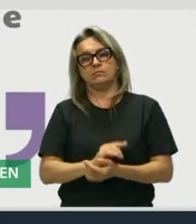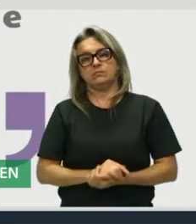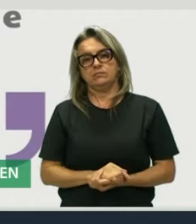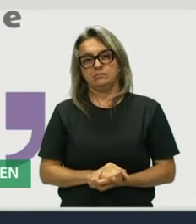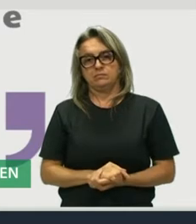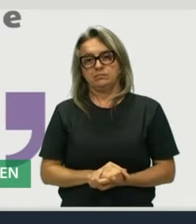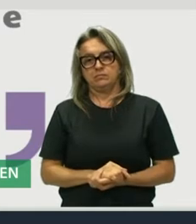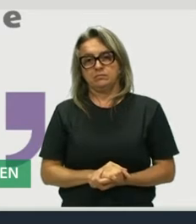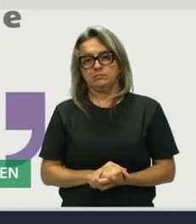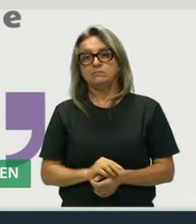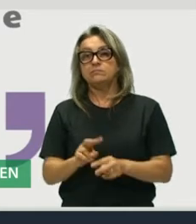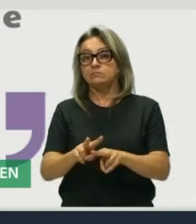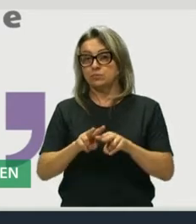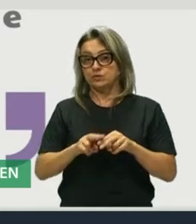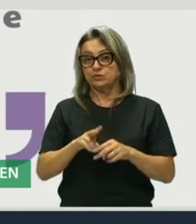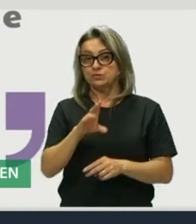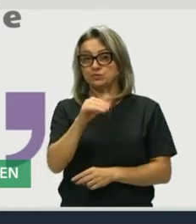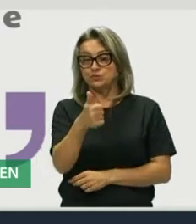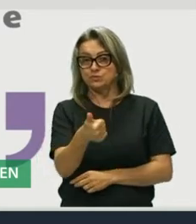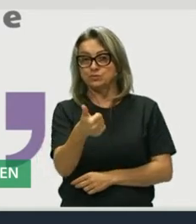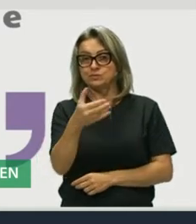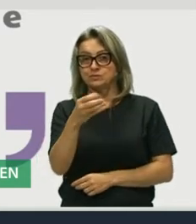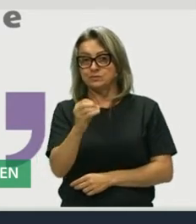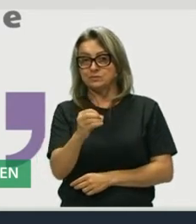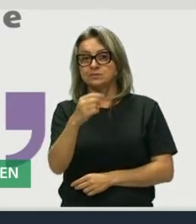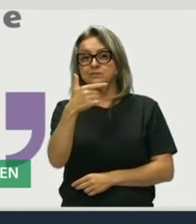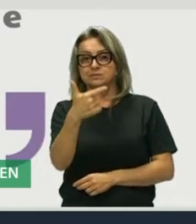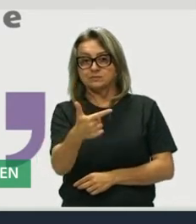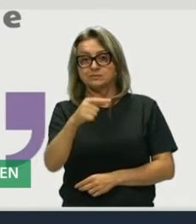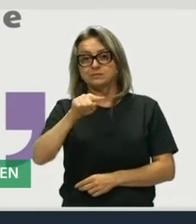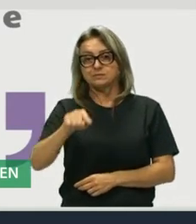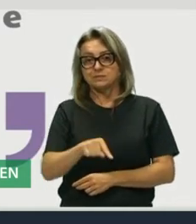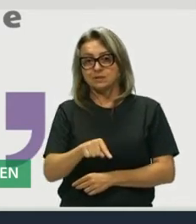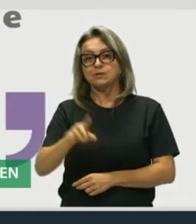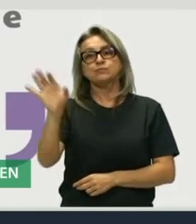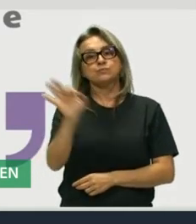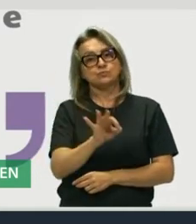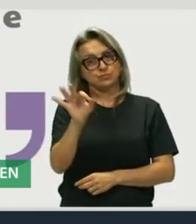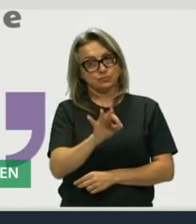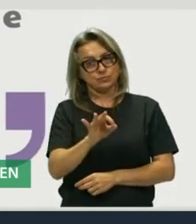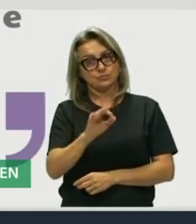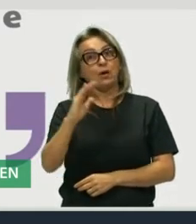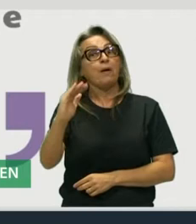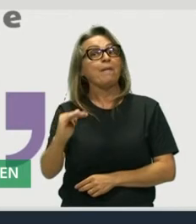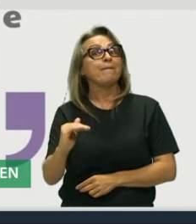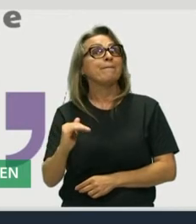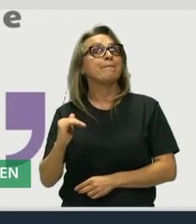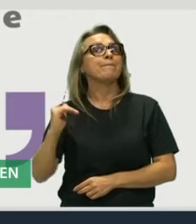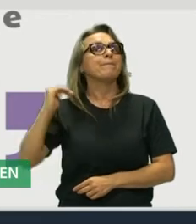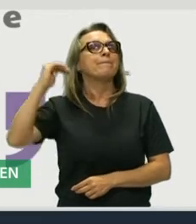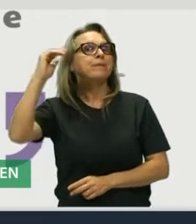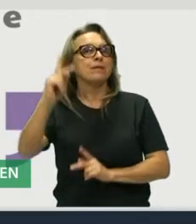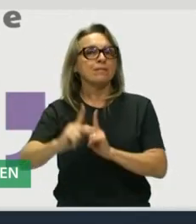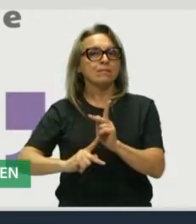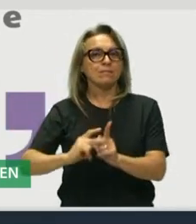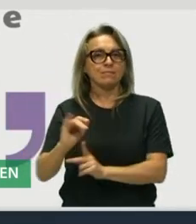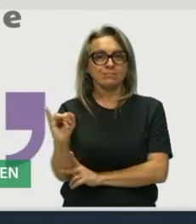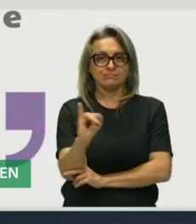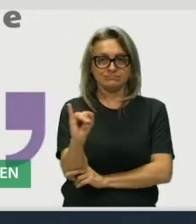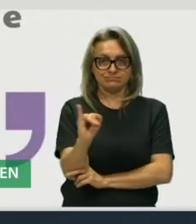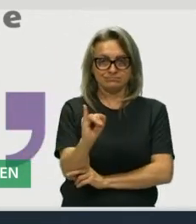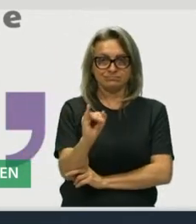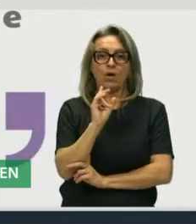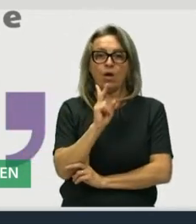Portanto, 102% é superior à população da cidade de Itajaí, corresponde a